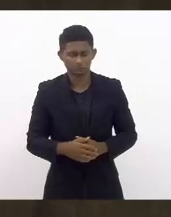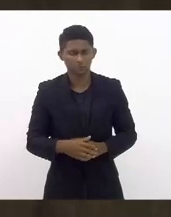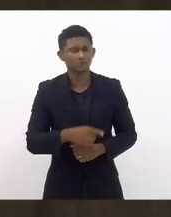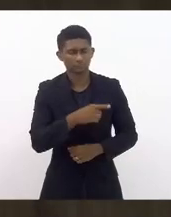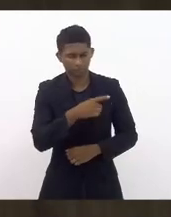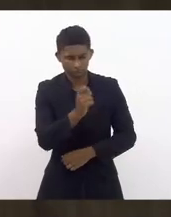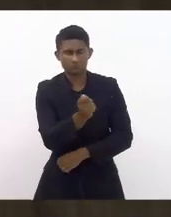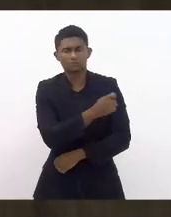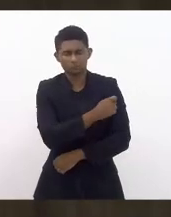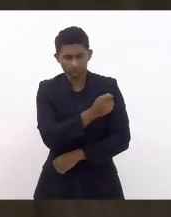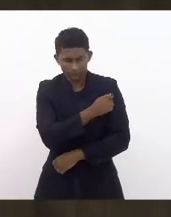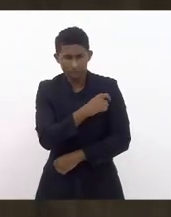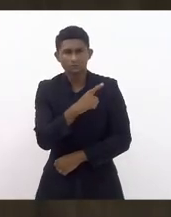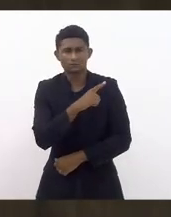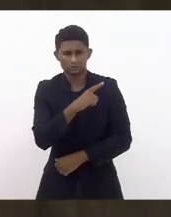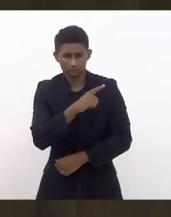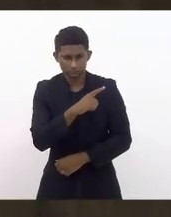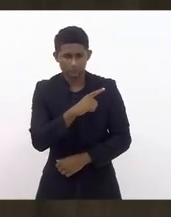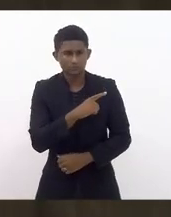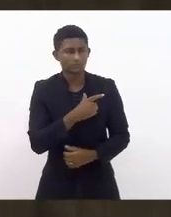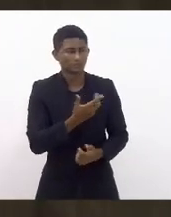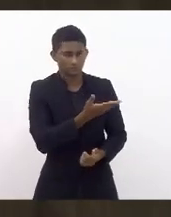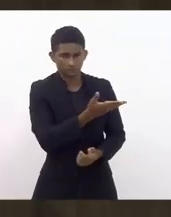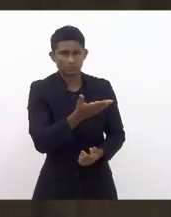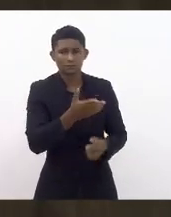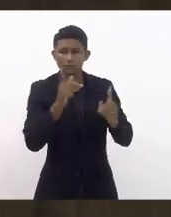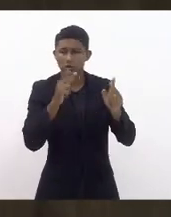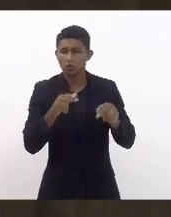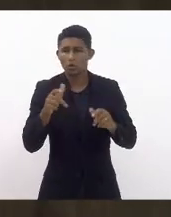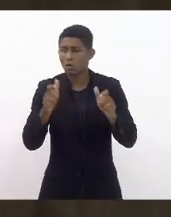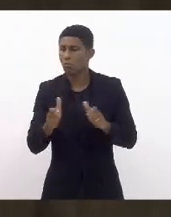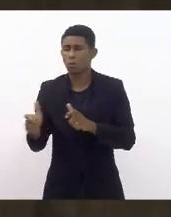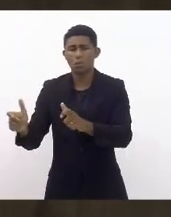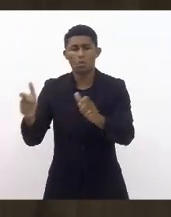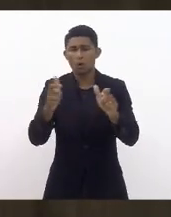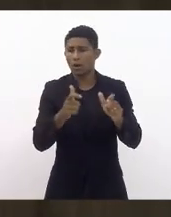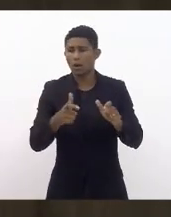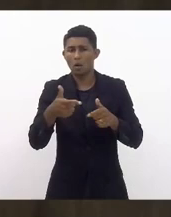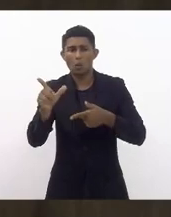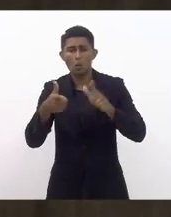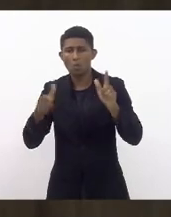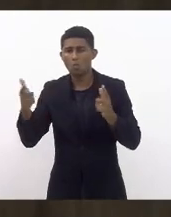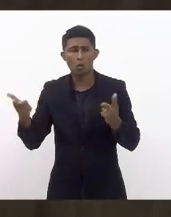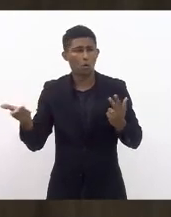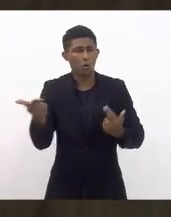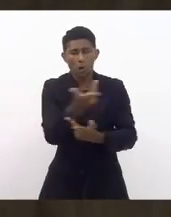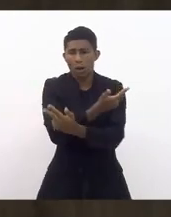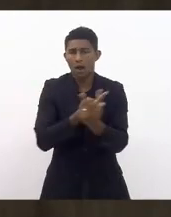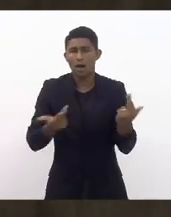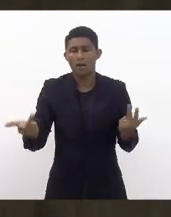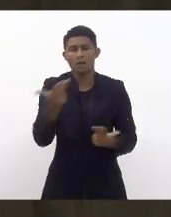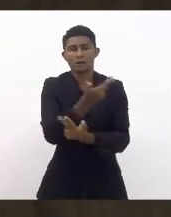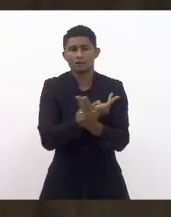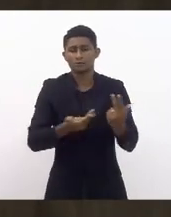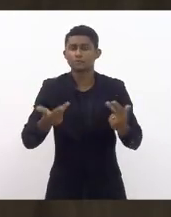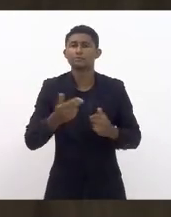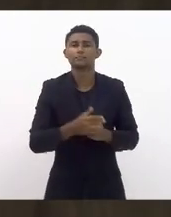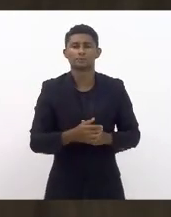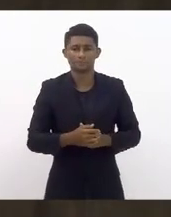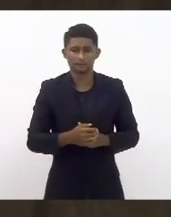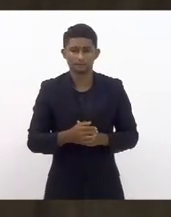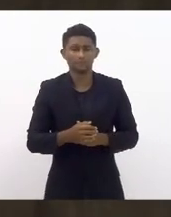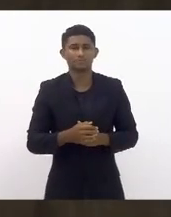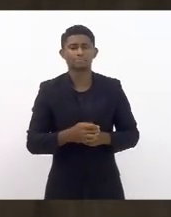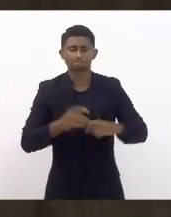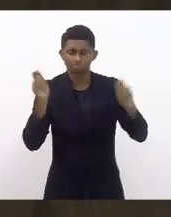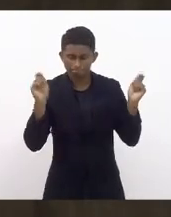estudantes e juventude como qualquer outro lugar, com condições de